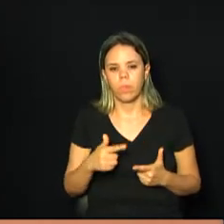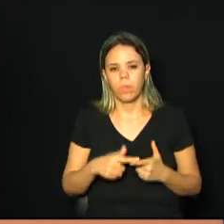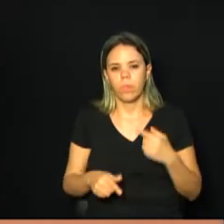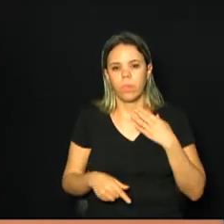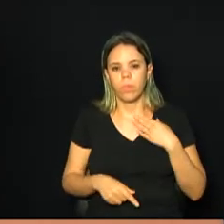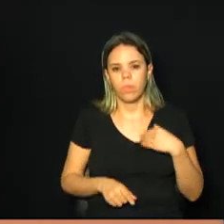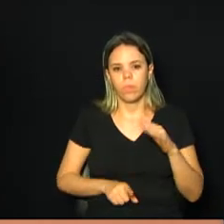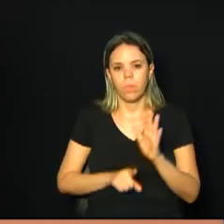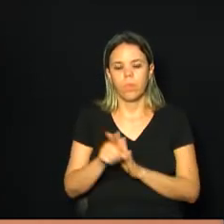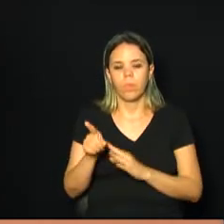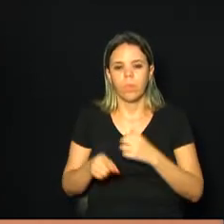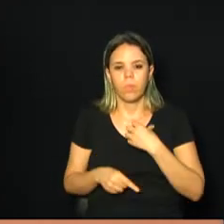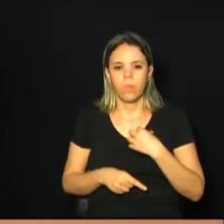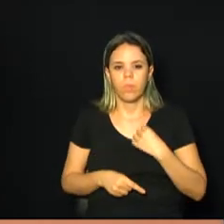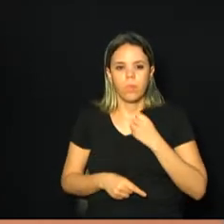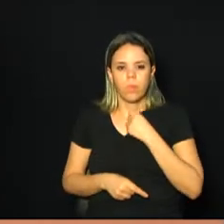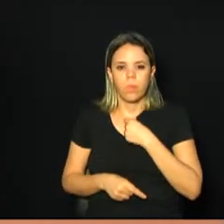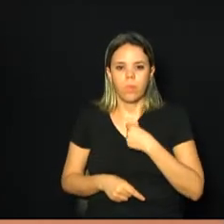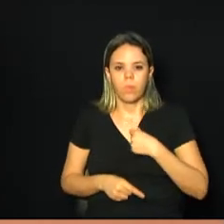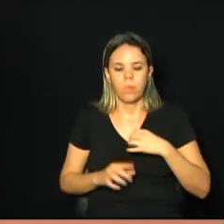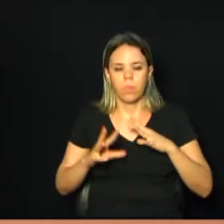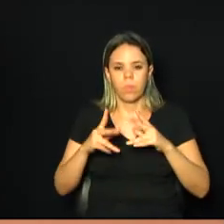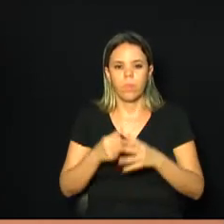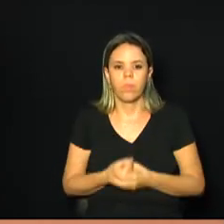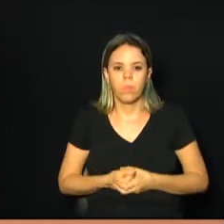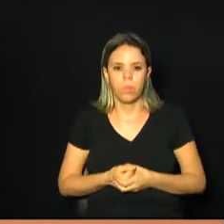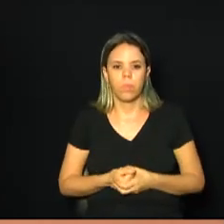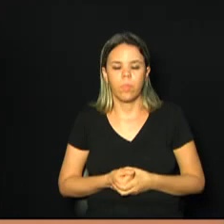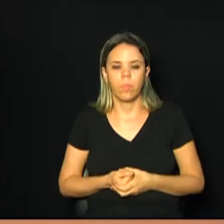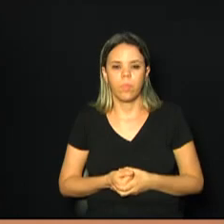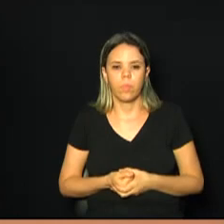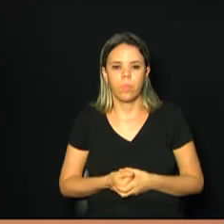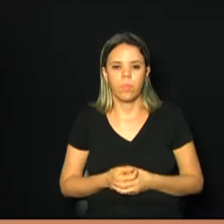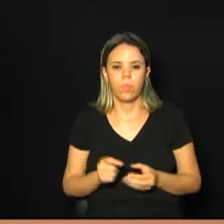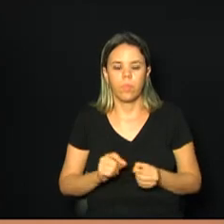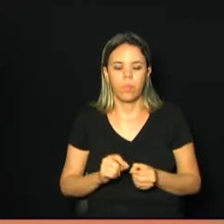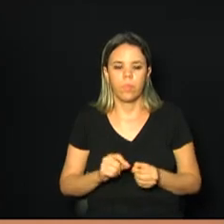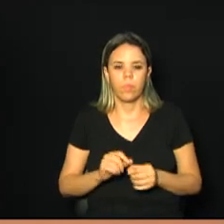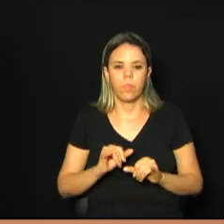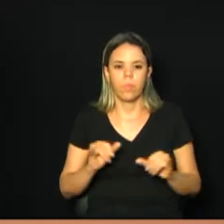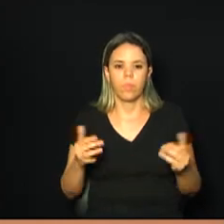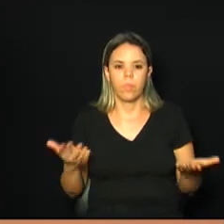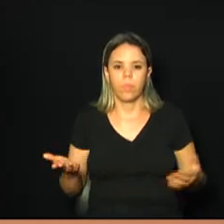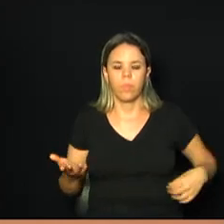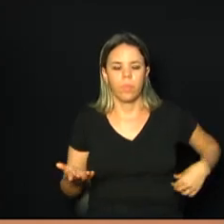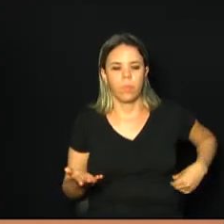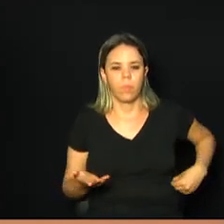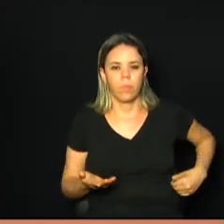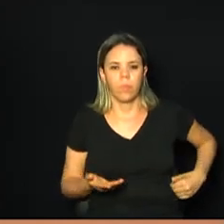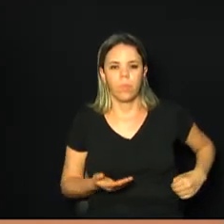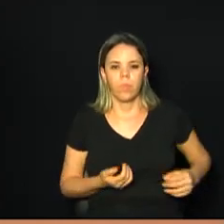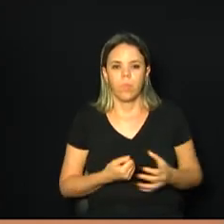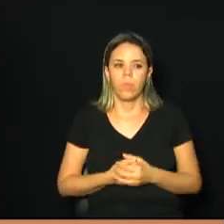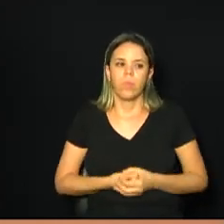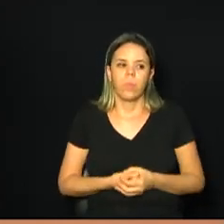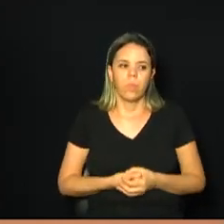pergunta, em tudo isso que eu faço para vocês, é assim, ó,